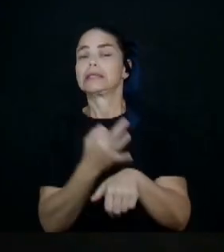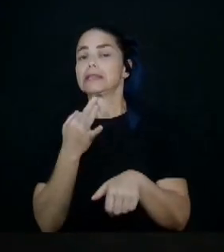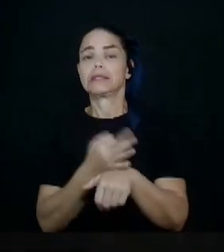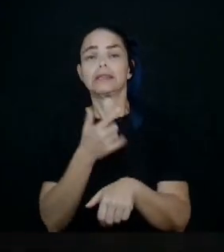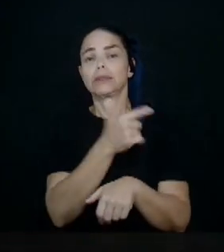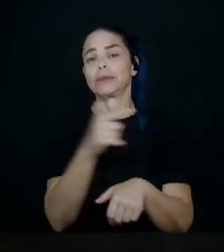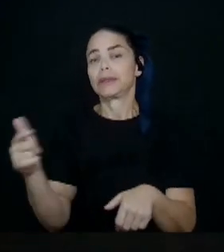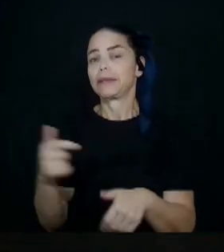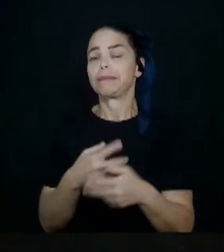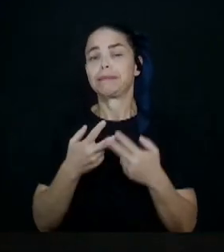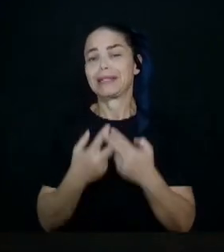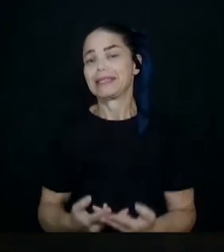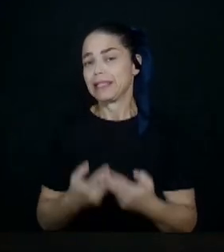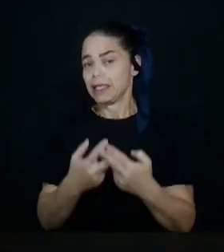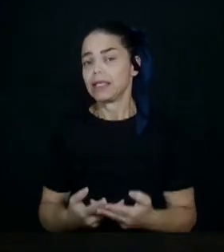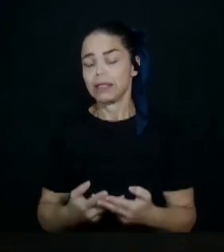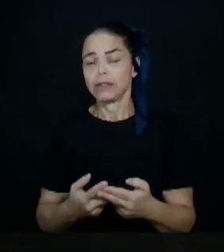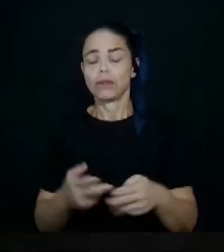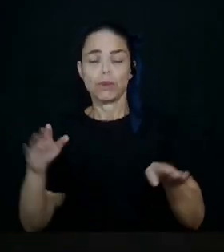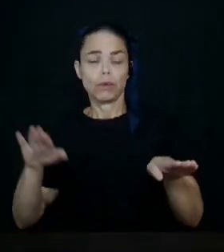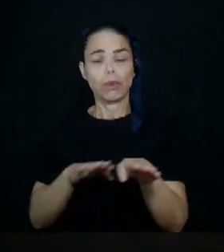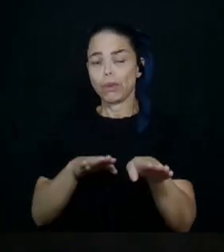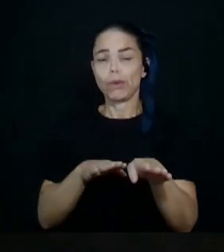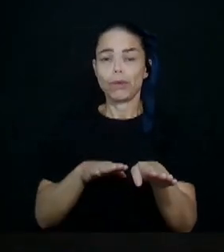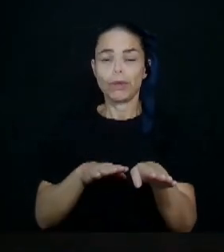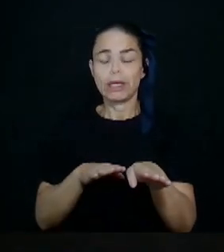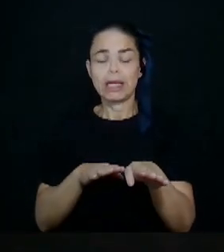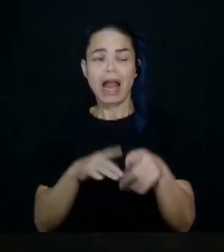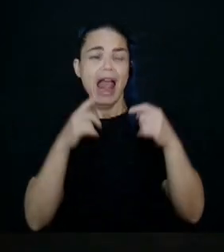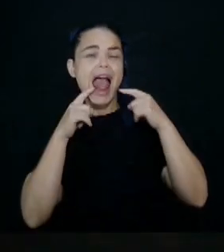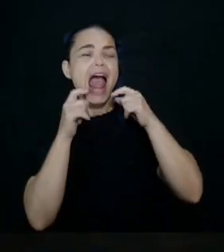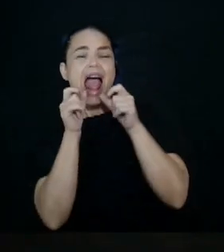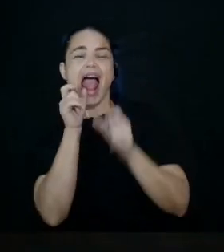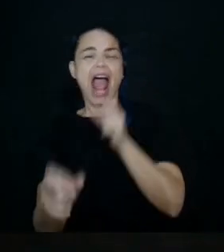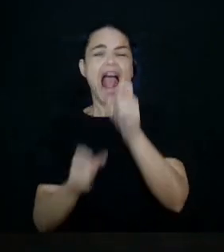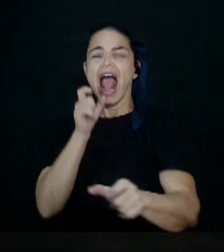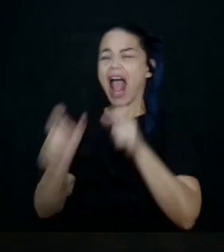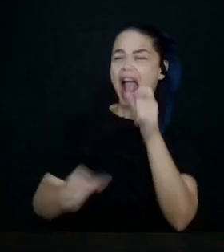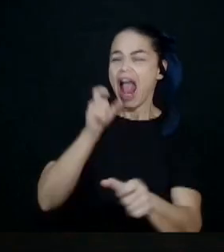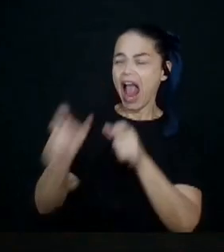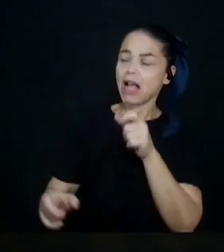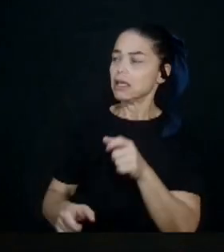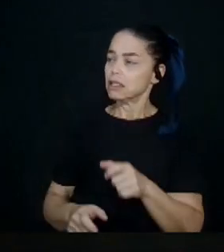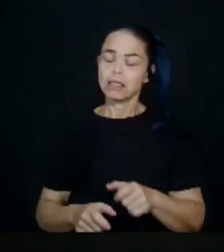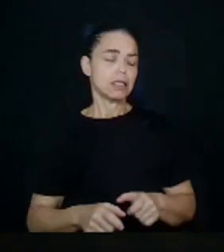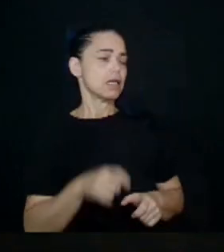um indivíduo fechou o outro, e aí um começa a xingar e o outro revida, e daqui a